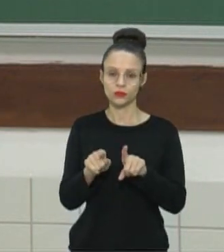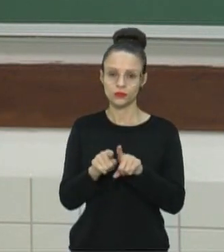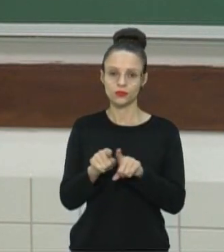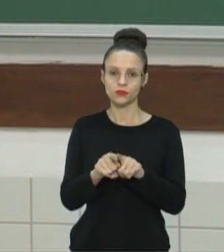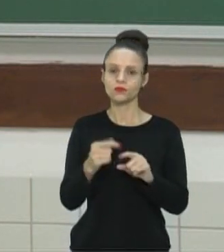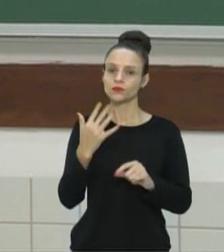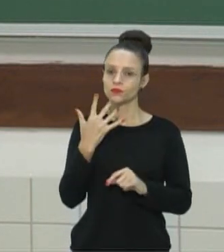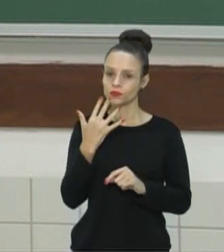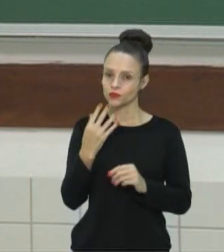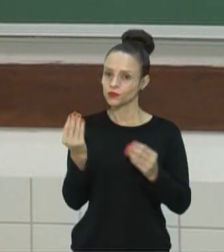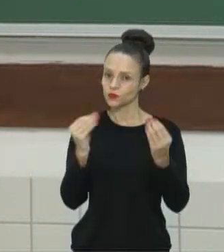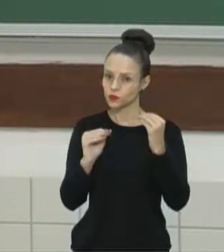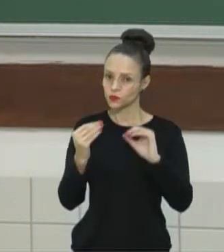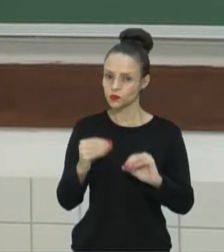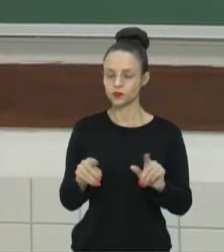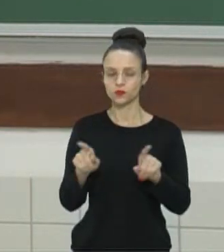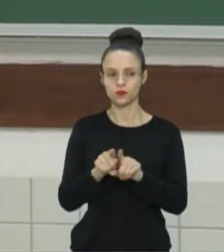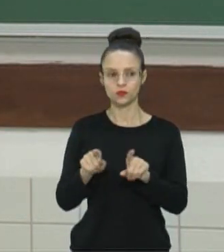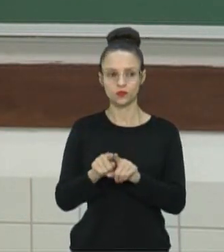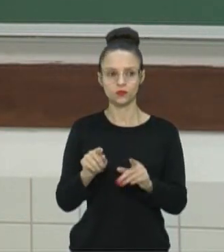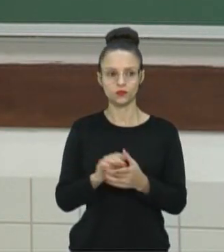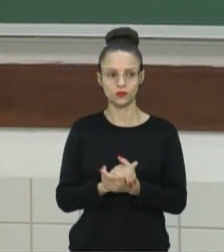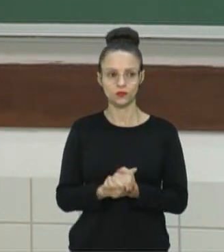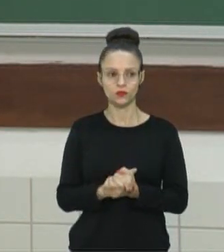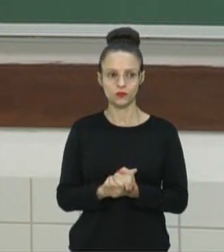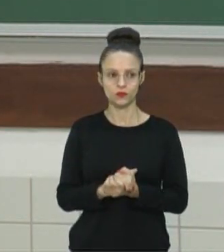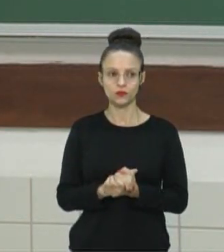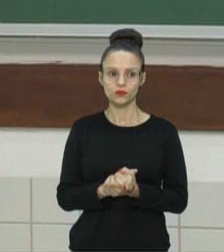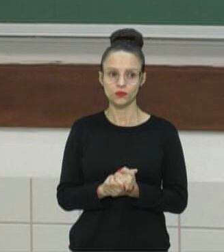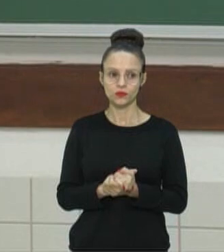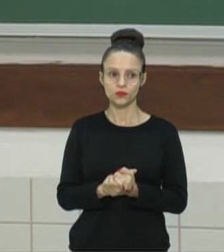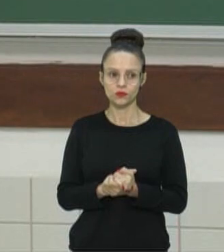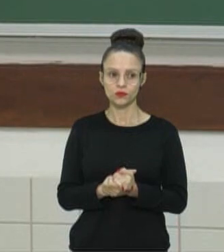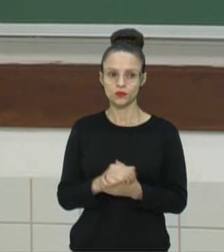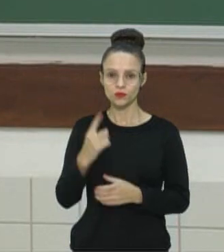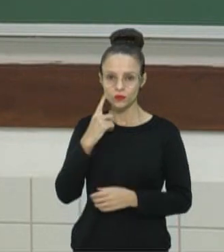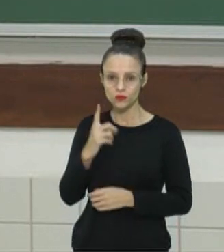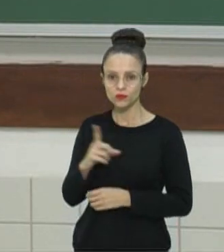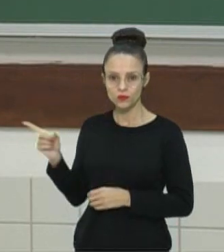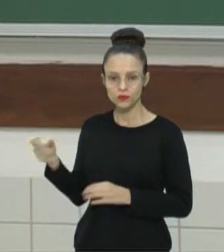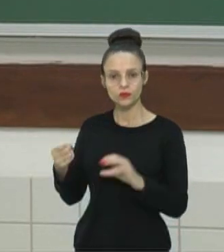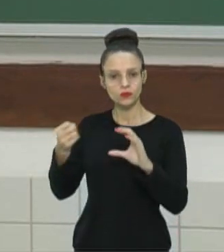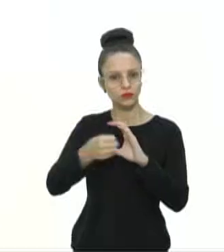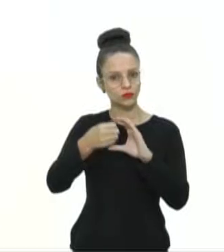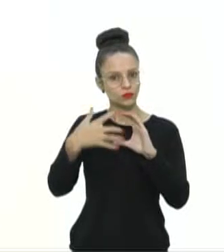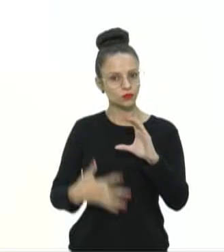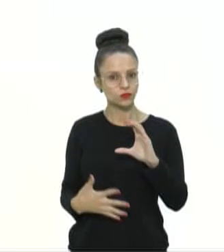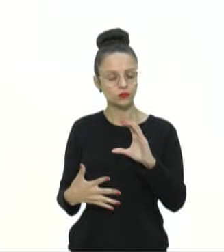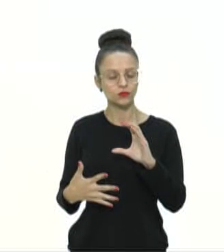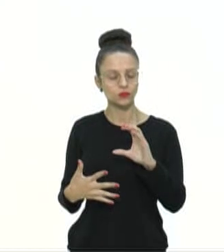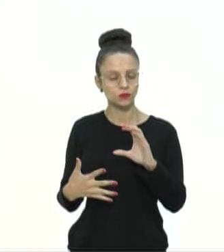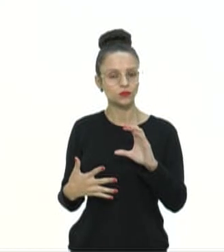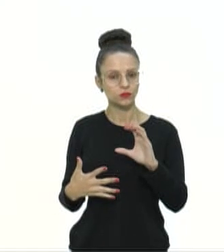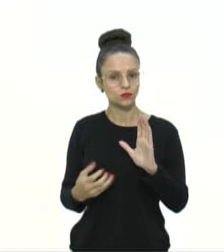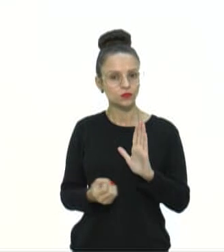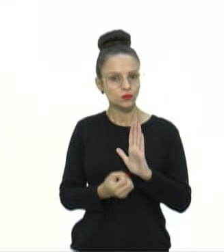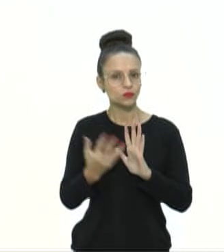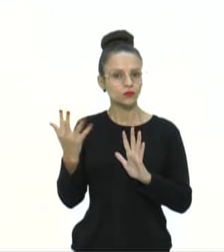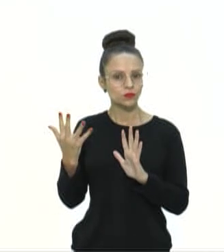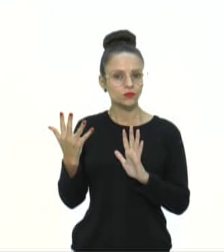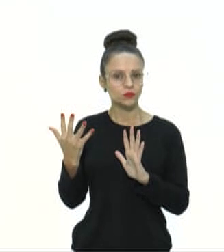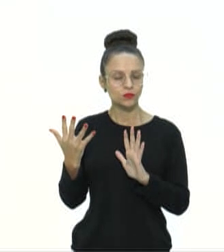de cores. Então, vamos estudar ali as características, quantas